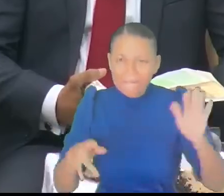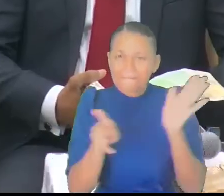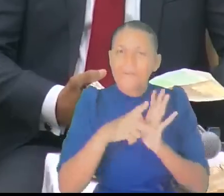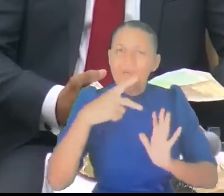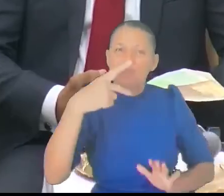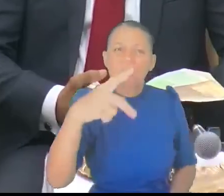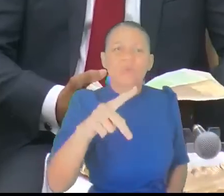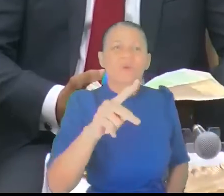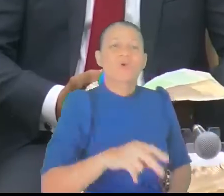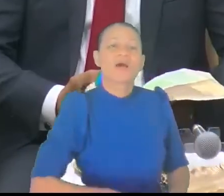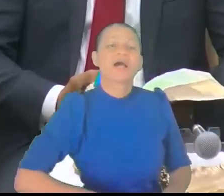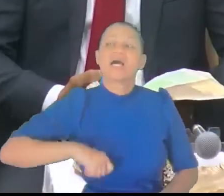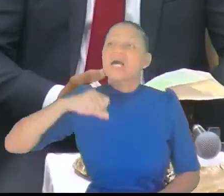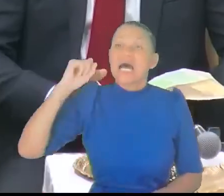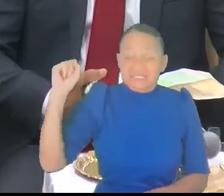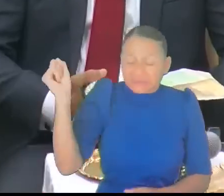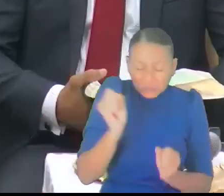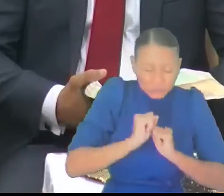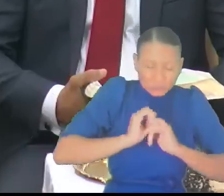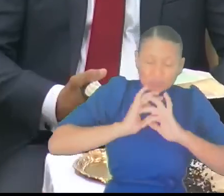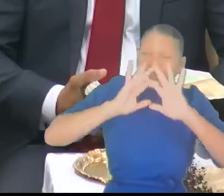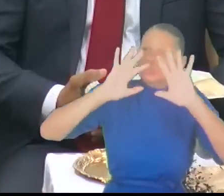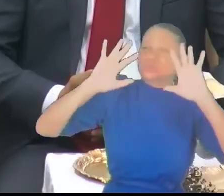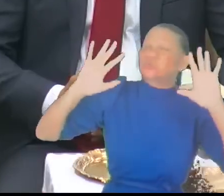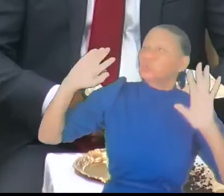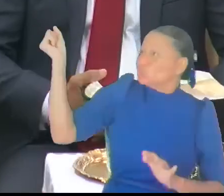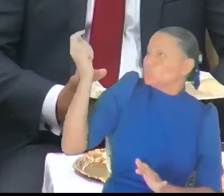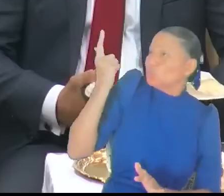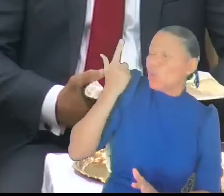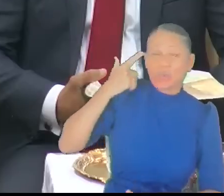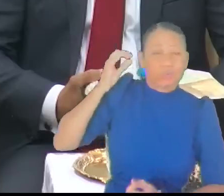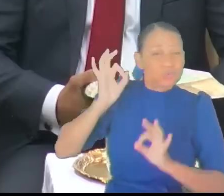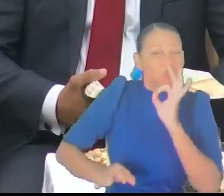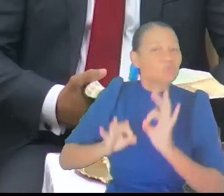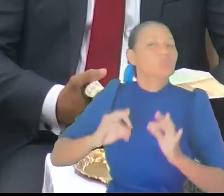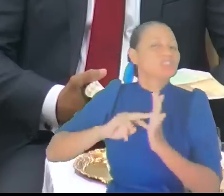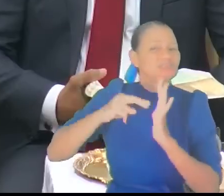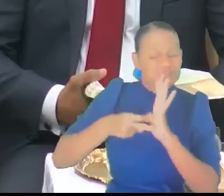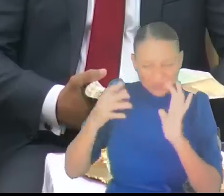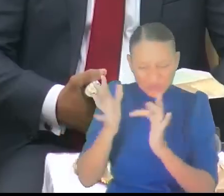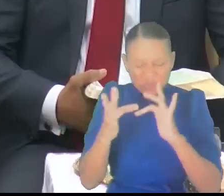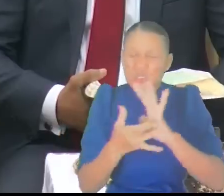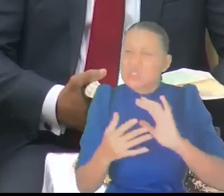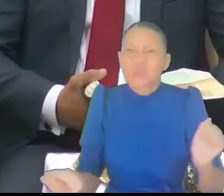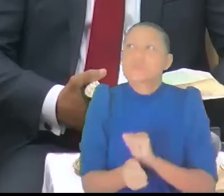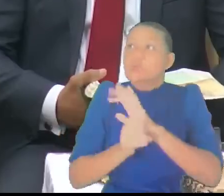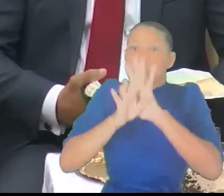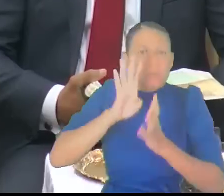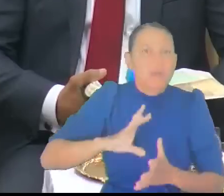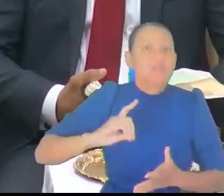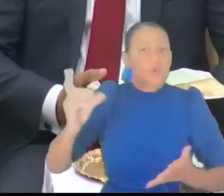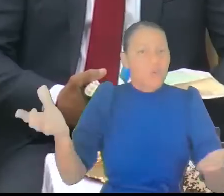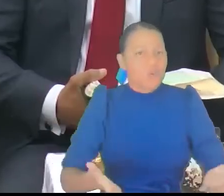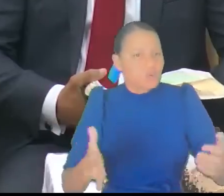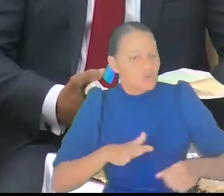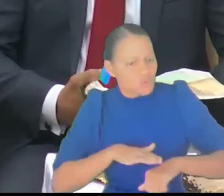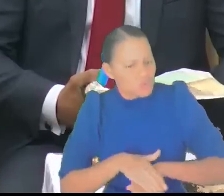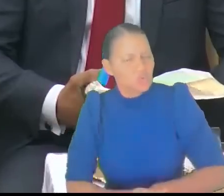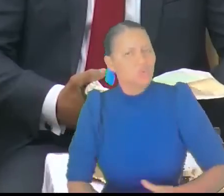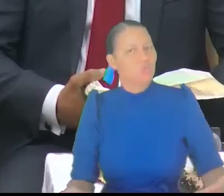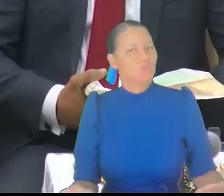sua. Essa luz vem do sol da justiça. Dê glória para Deus na noite deste dia.